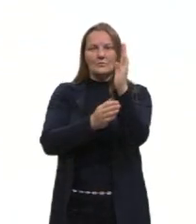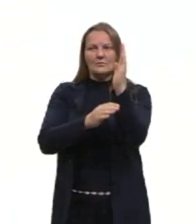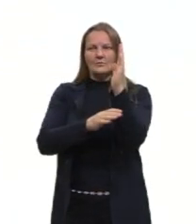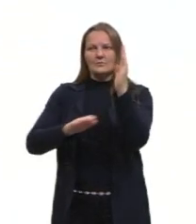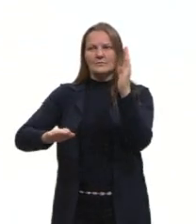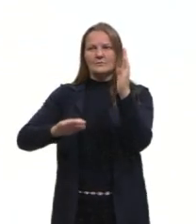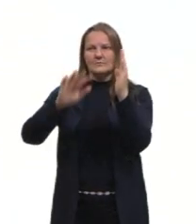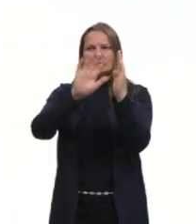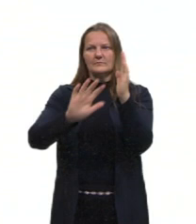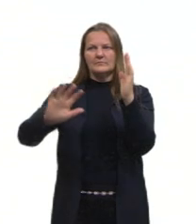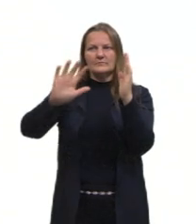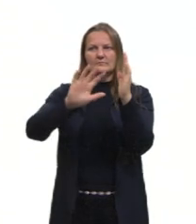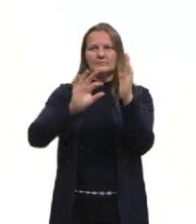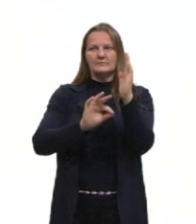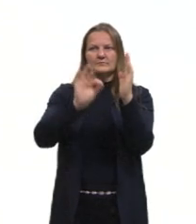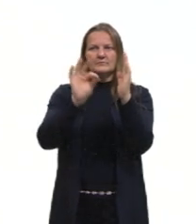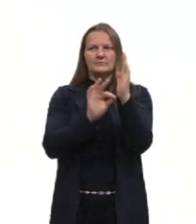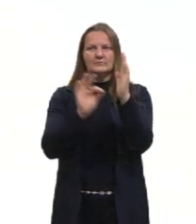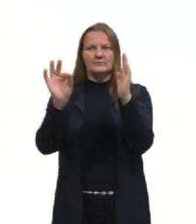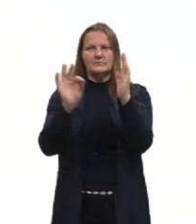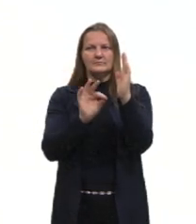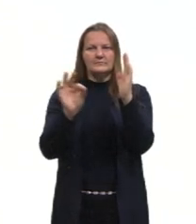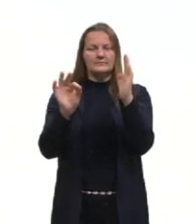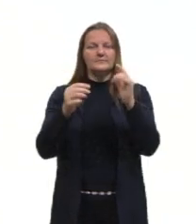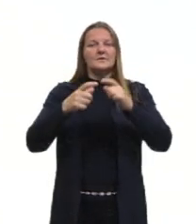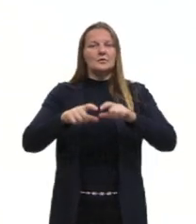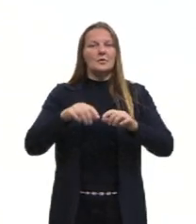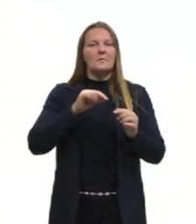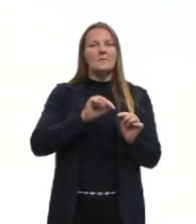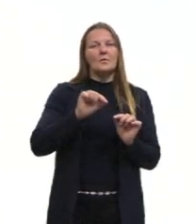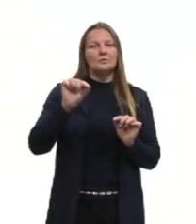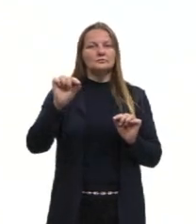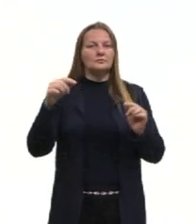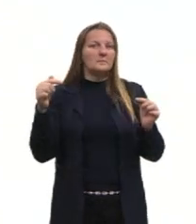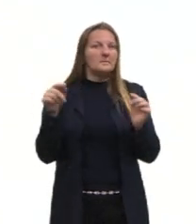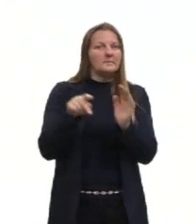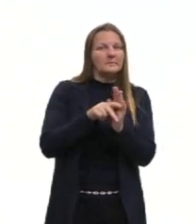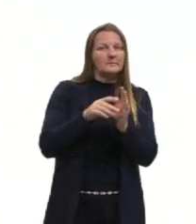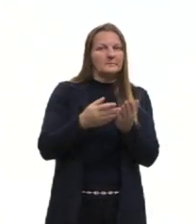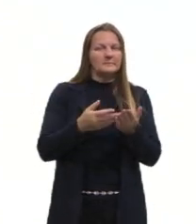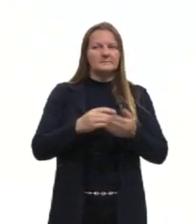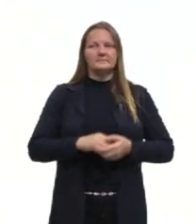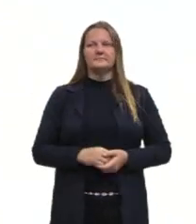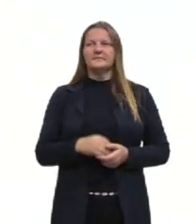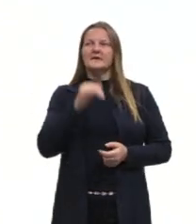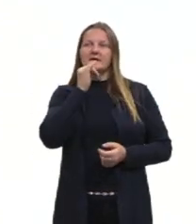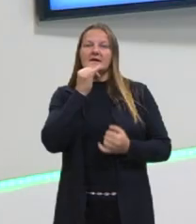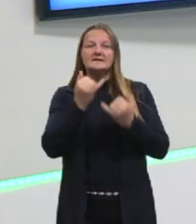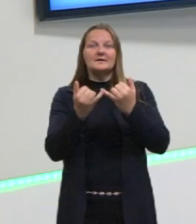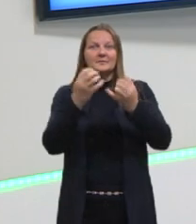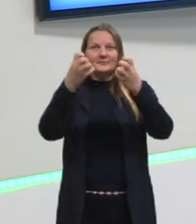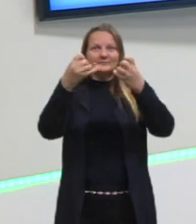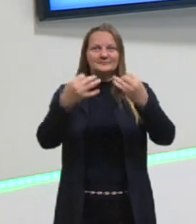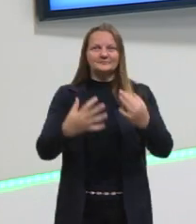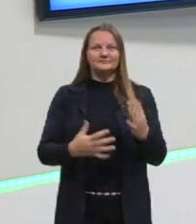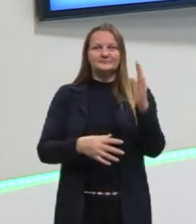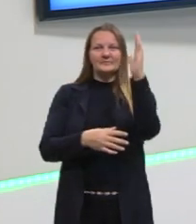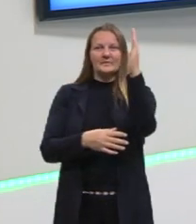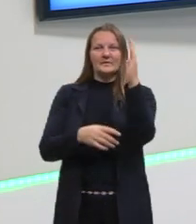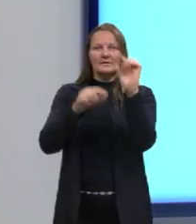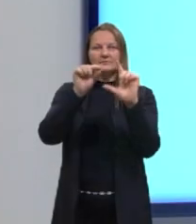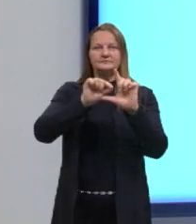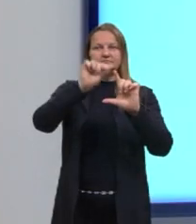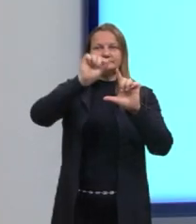onde nós localizamos uma reta e seus pontos aqui eu trouxe então o gráfico né